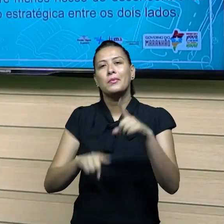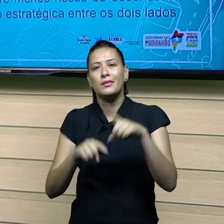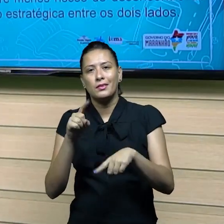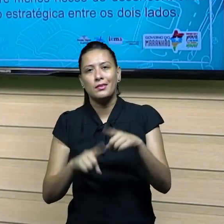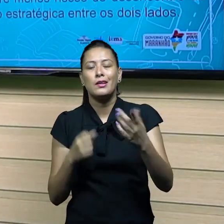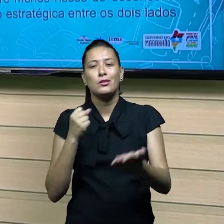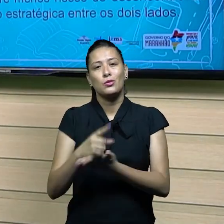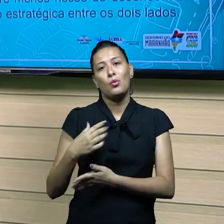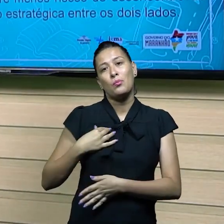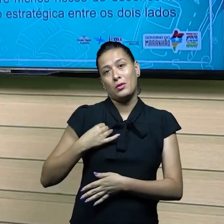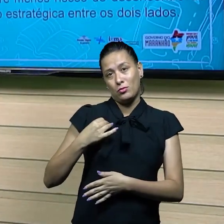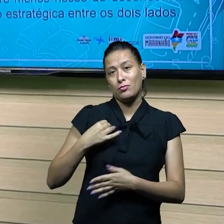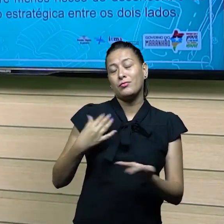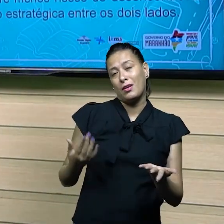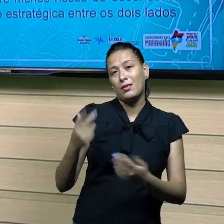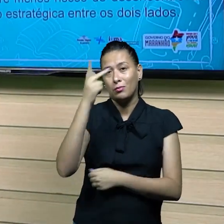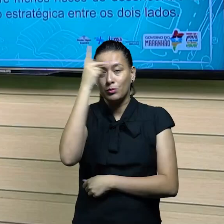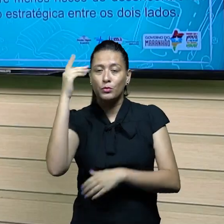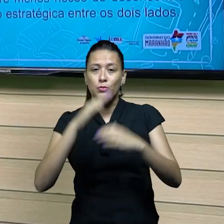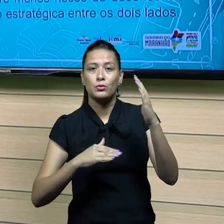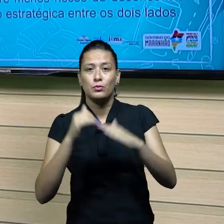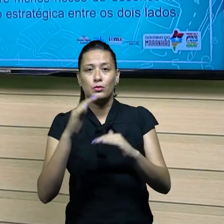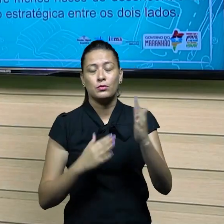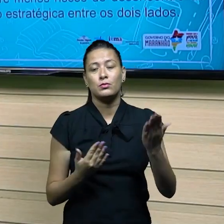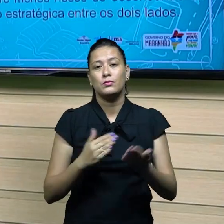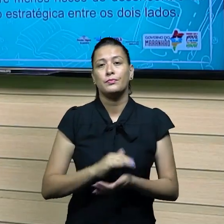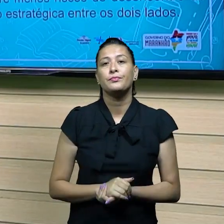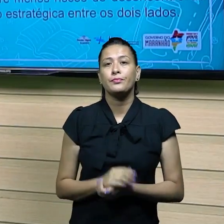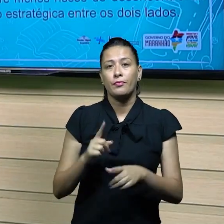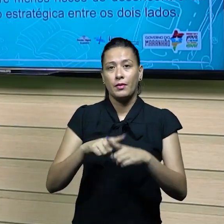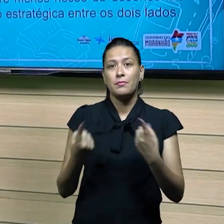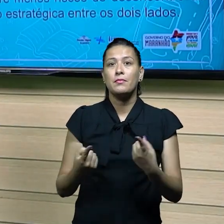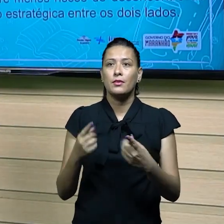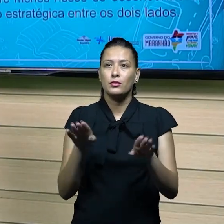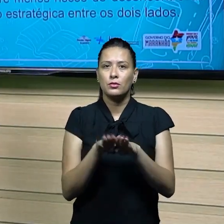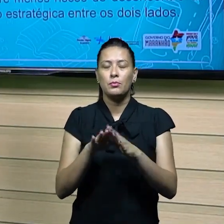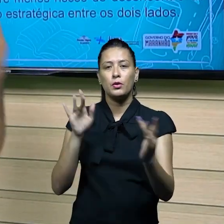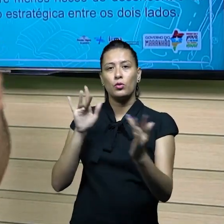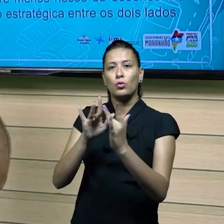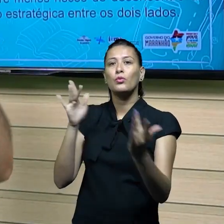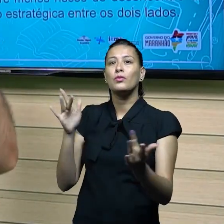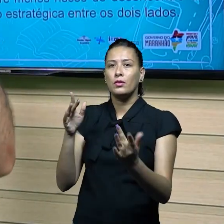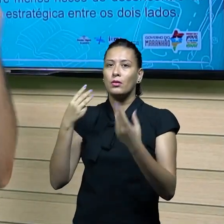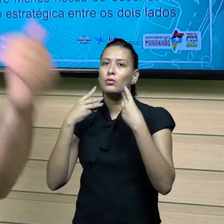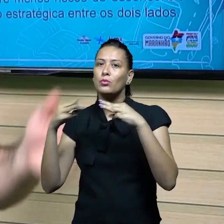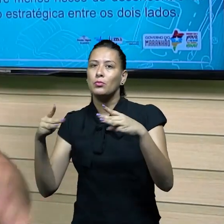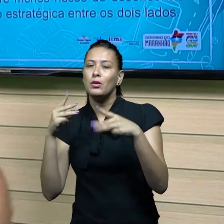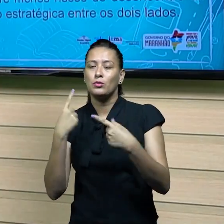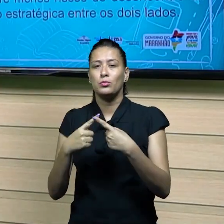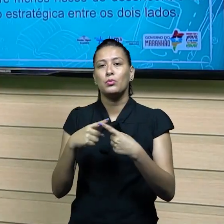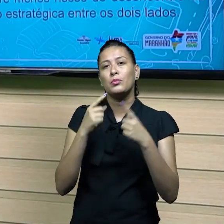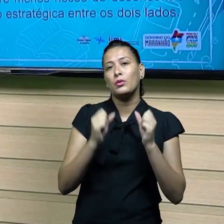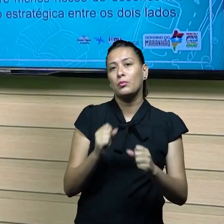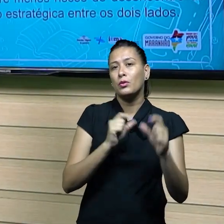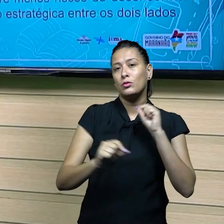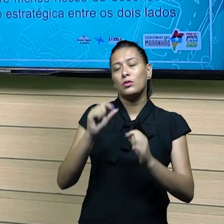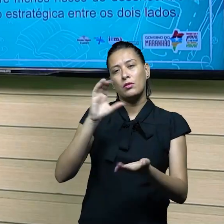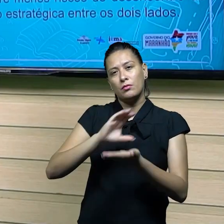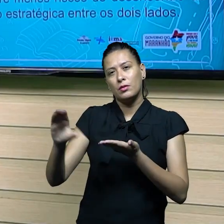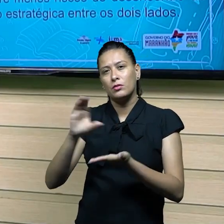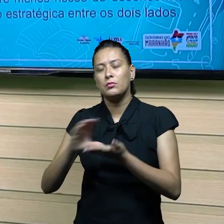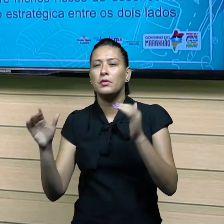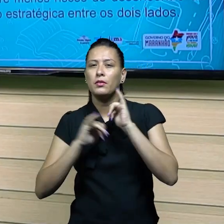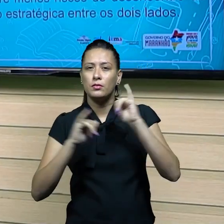aqueles colaboradores, e também faz contato direto com o marketing, porque ele pode fazer investimentos em ações publicitárias, pode